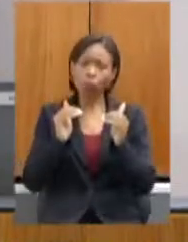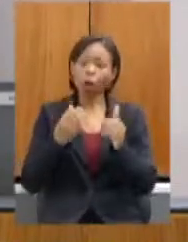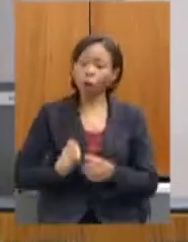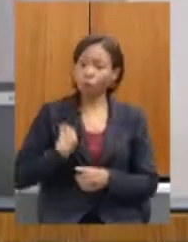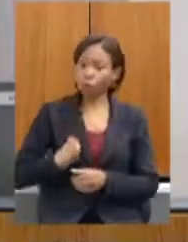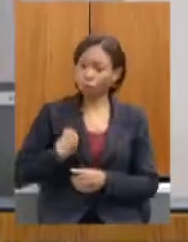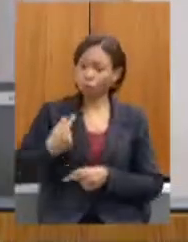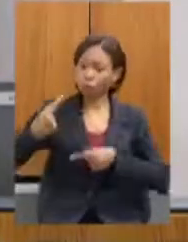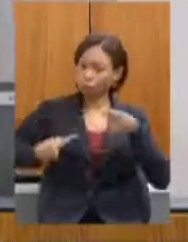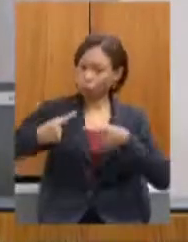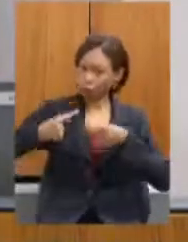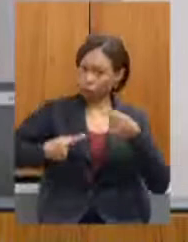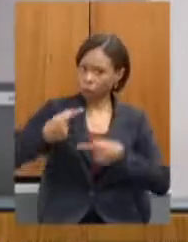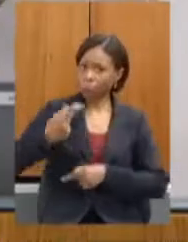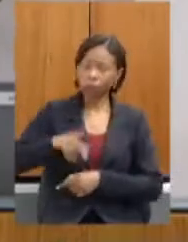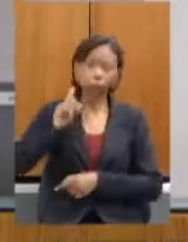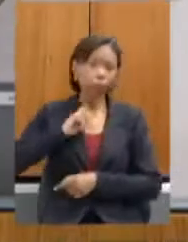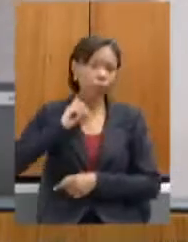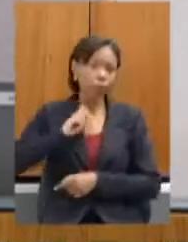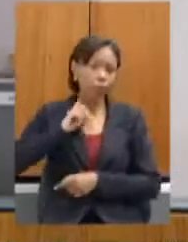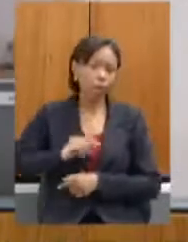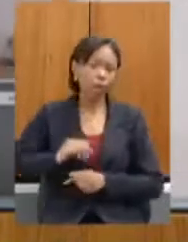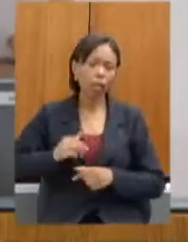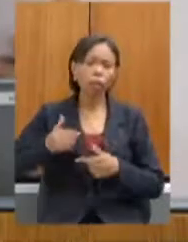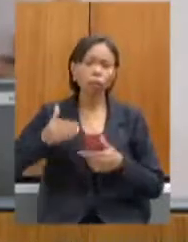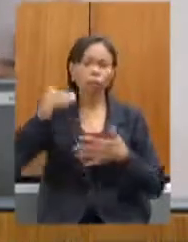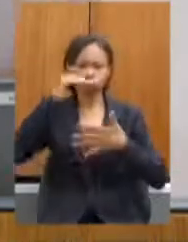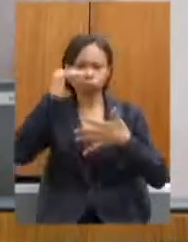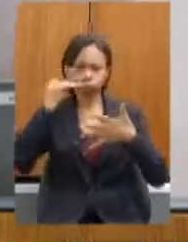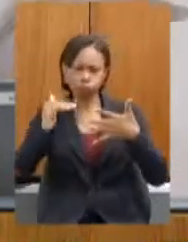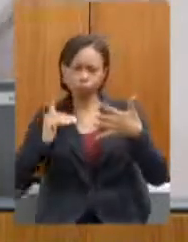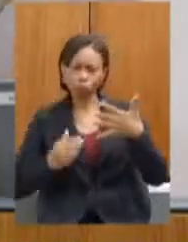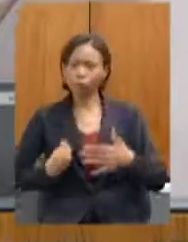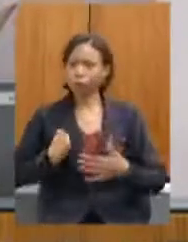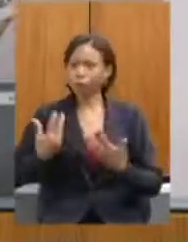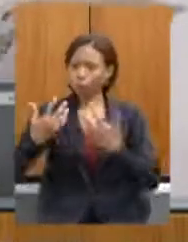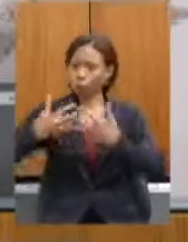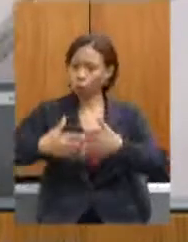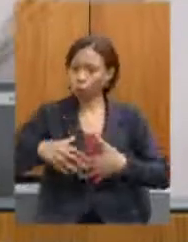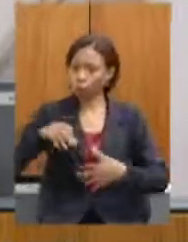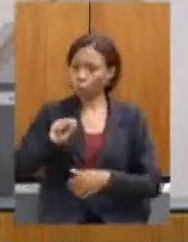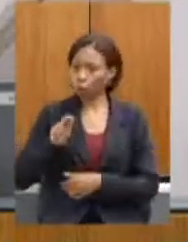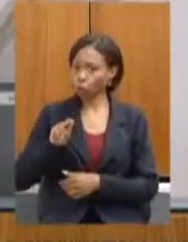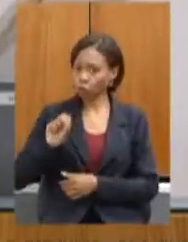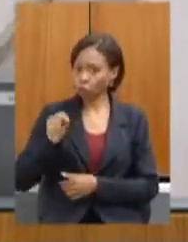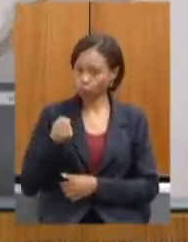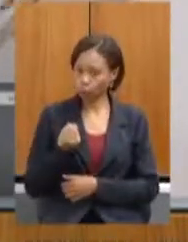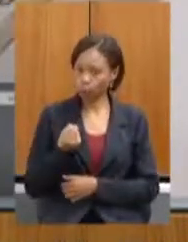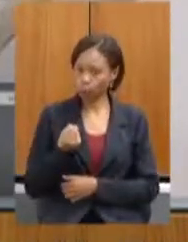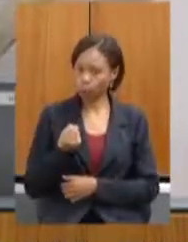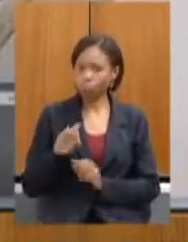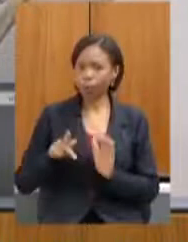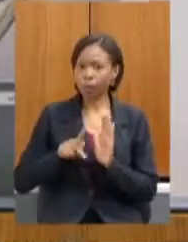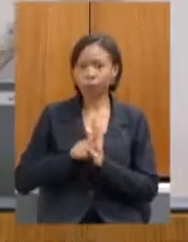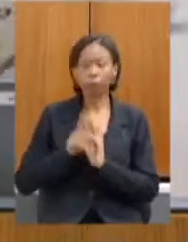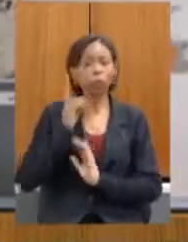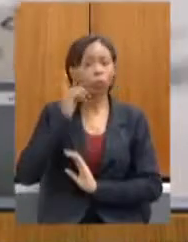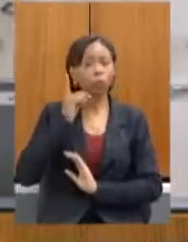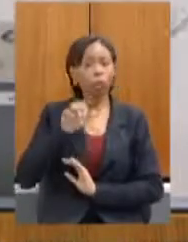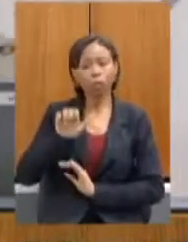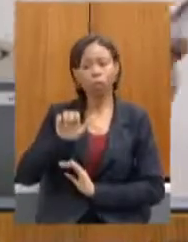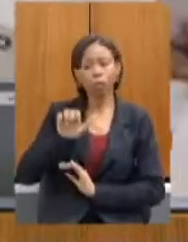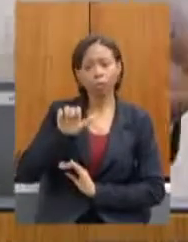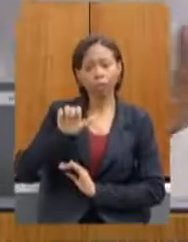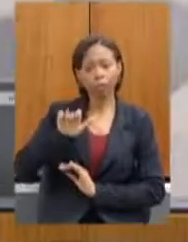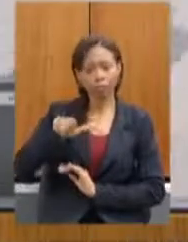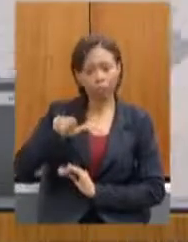conforme A Hierarquia estrutural e funcional do SUS é do deputado Dr hely